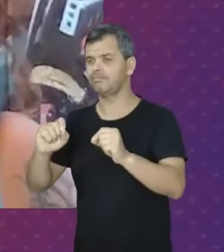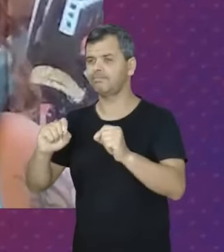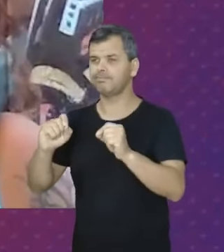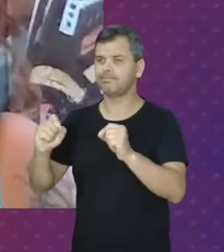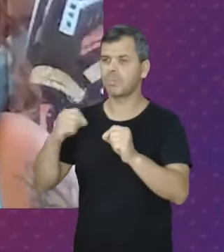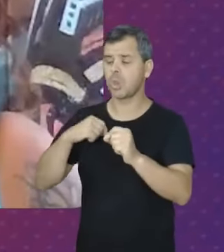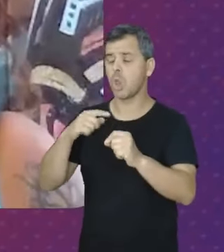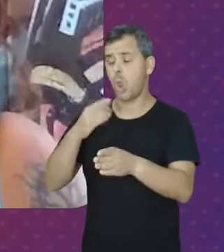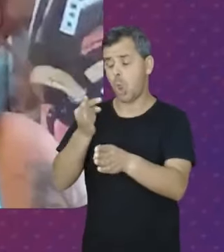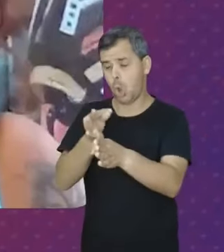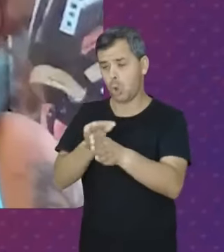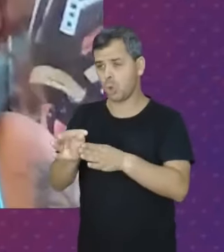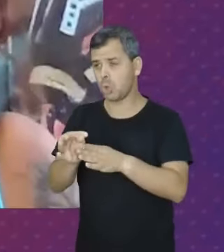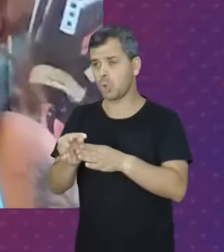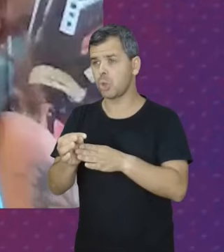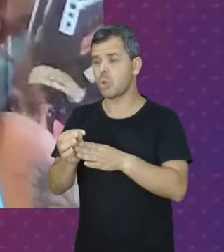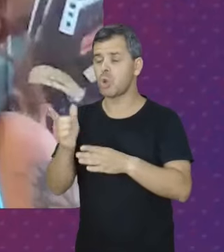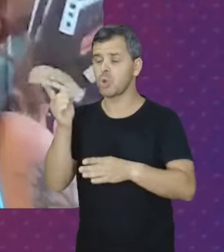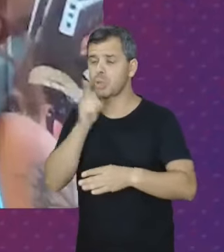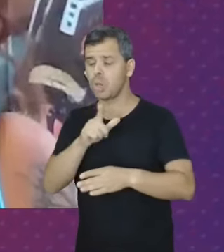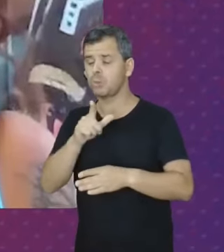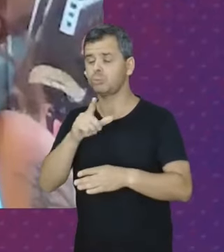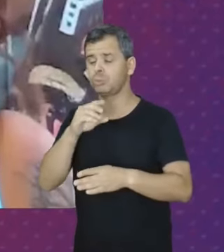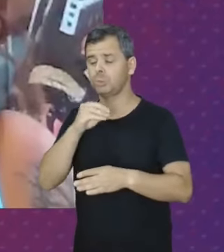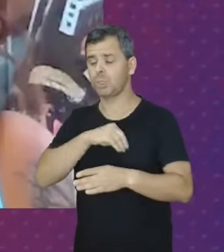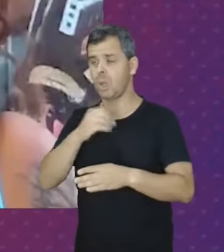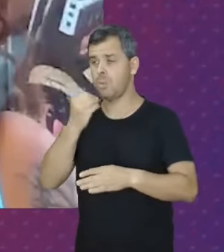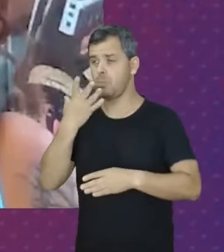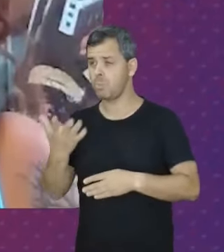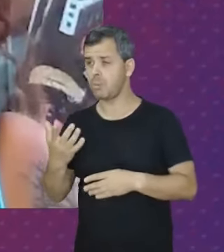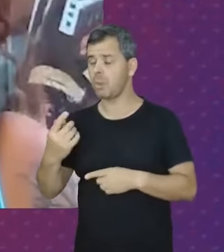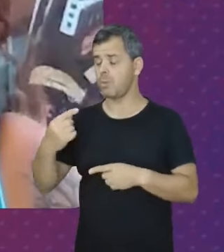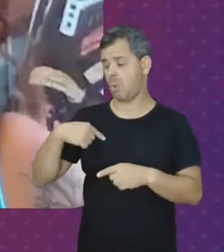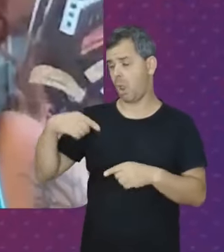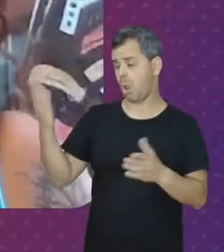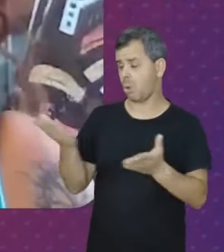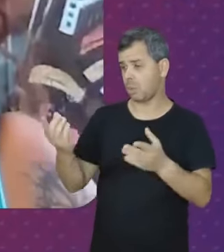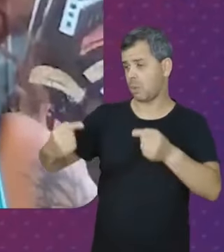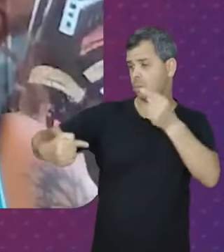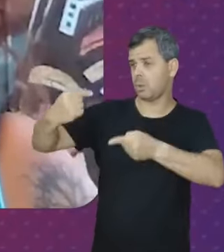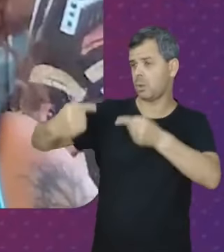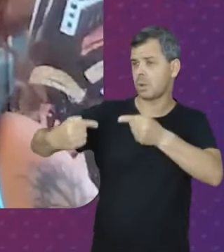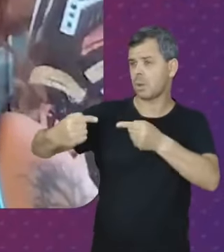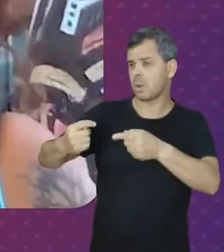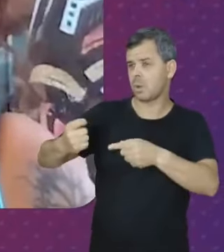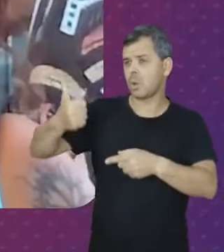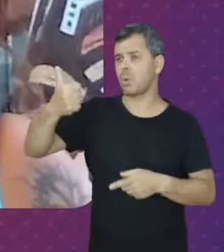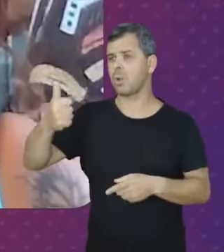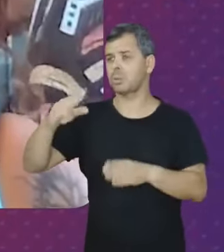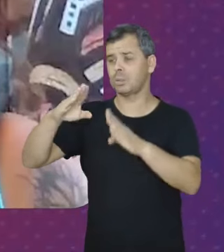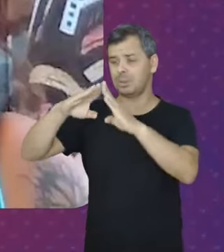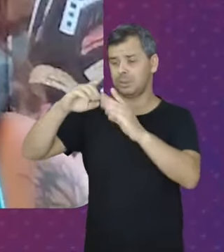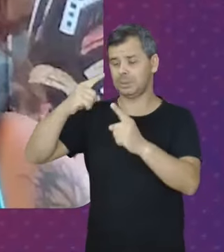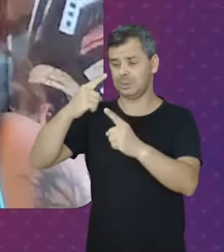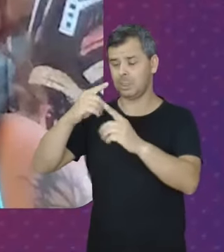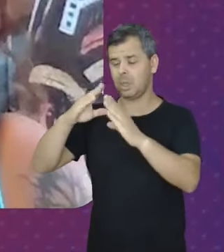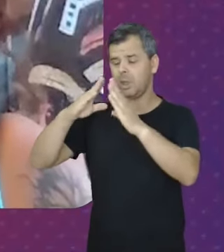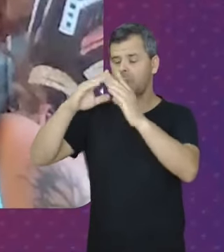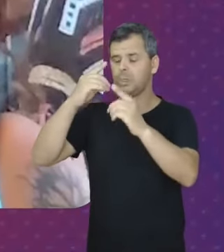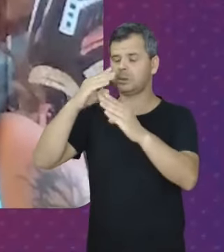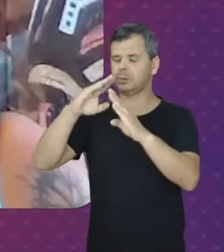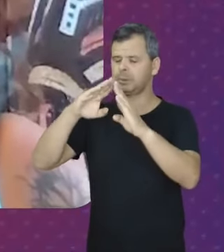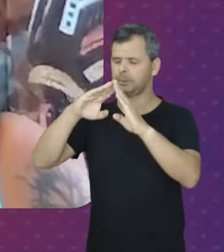o conselheiro chega a ganhar. Tem agora, a gente também tem uma disputa muito grande, que é com as igrejas